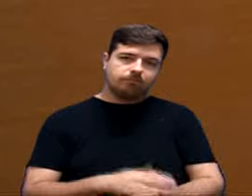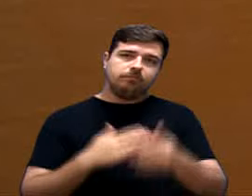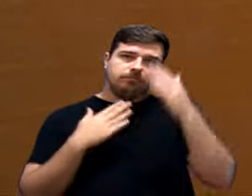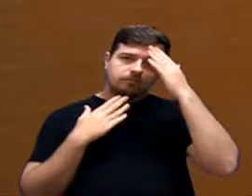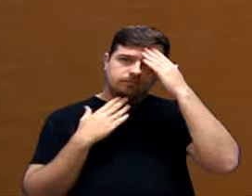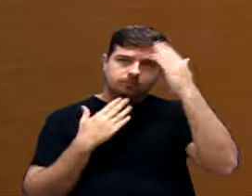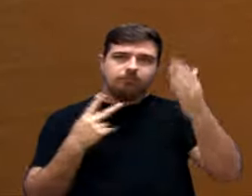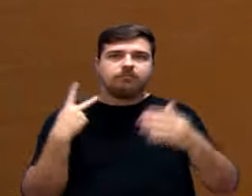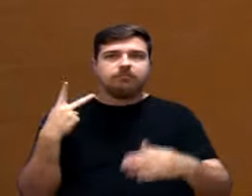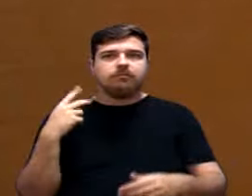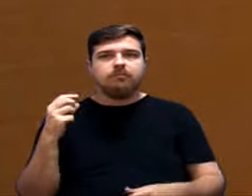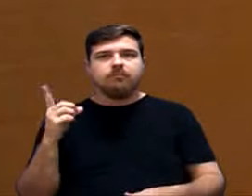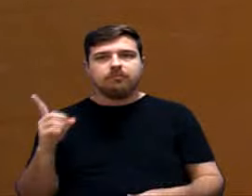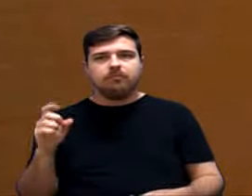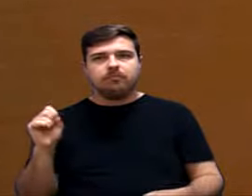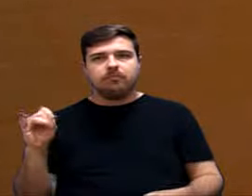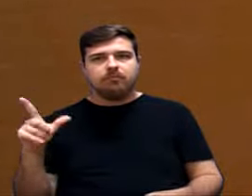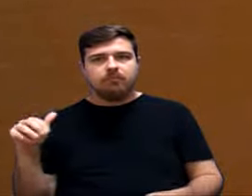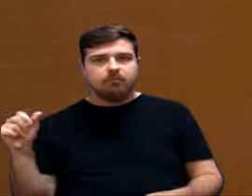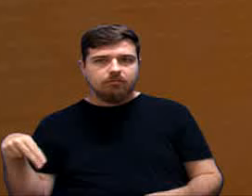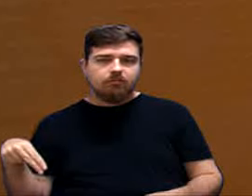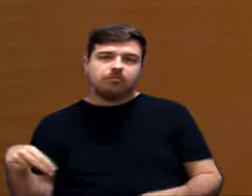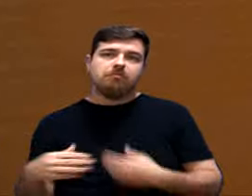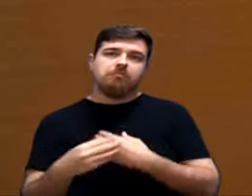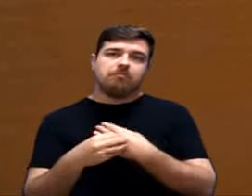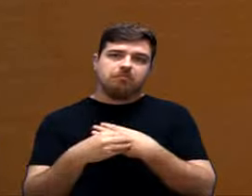Vereador Dylan pela